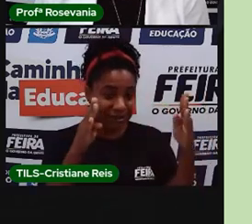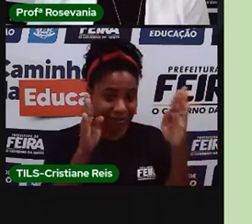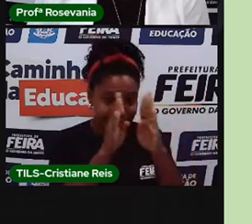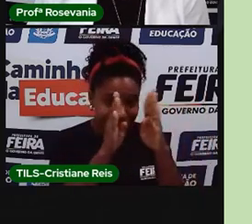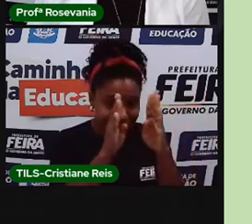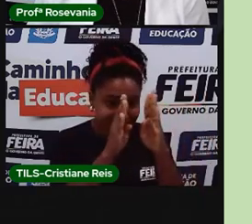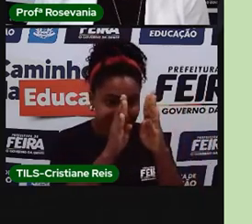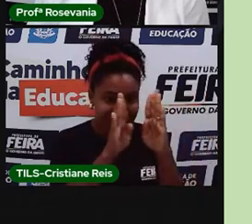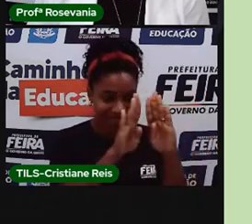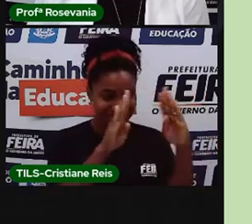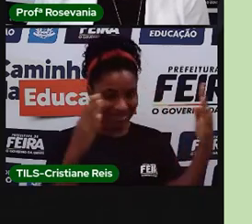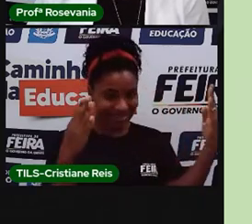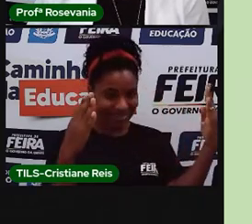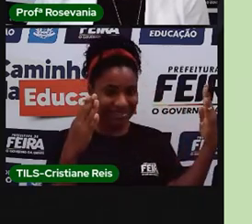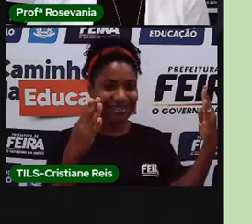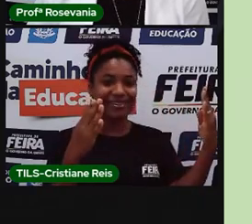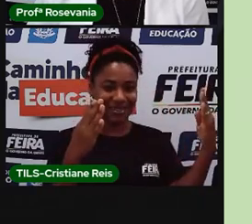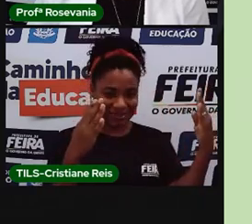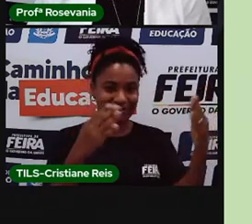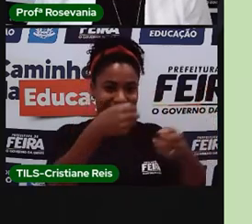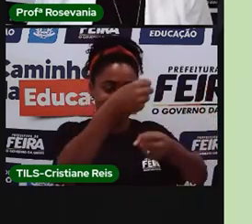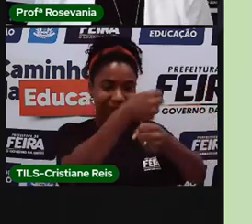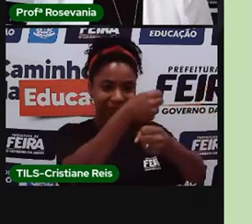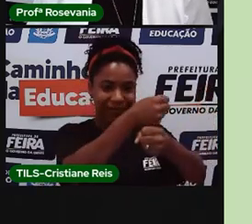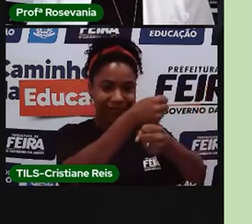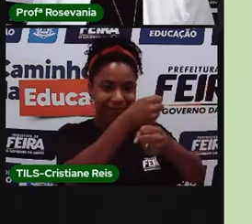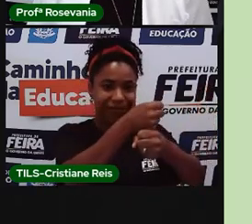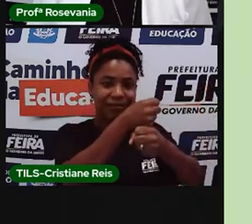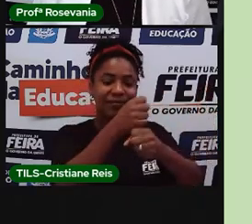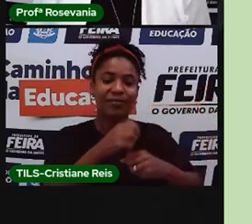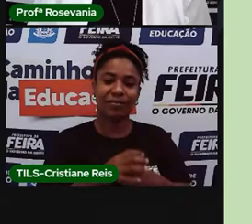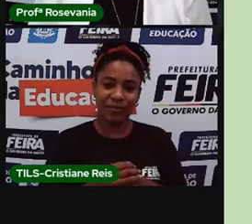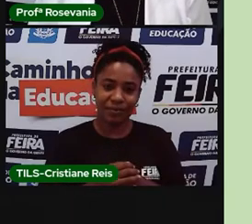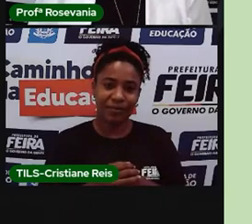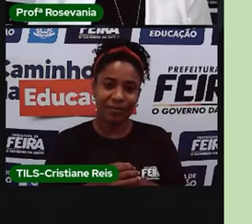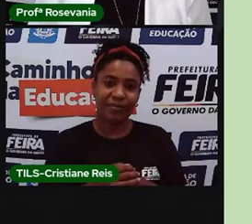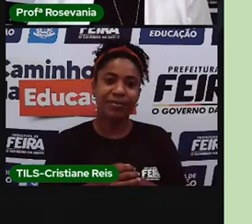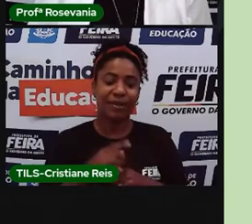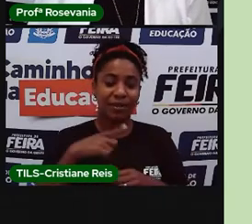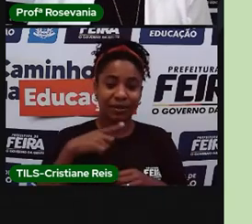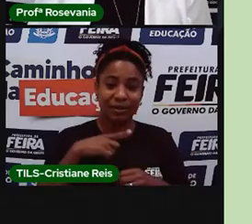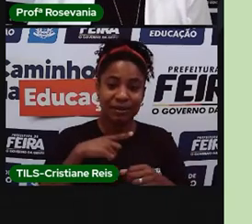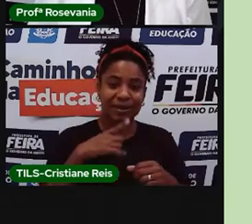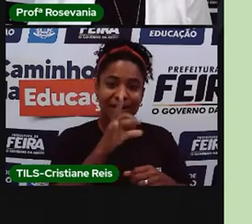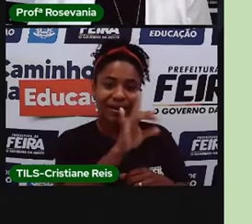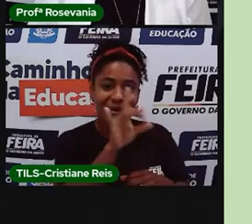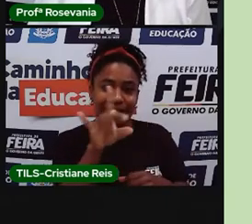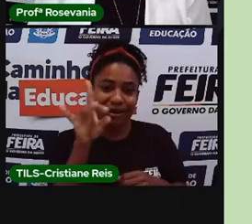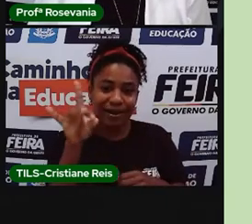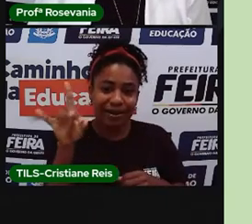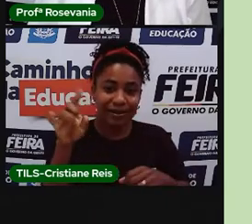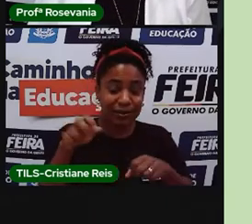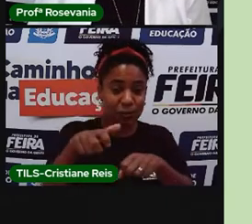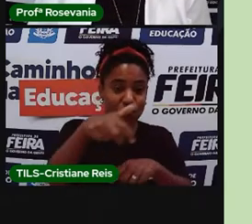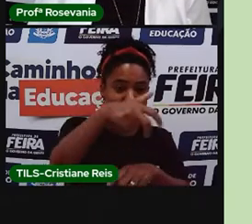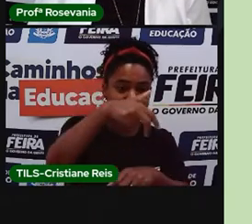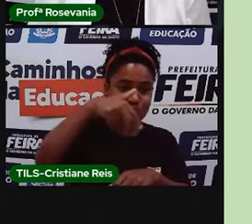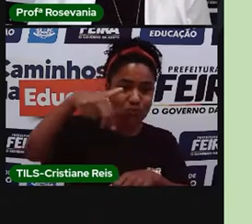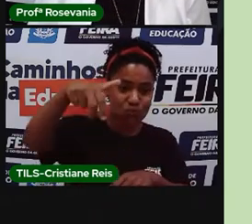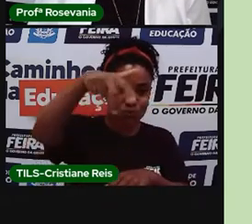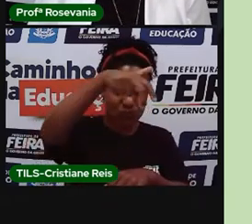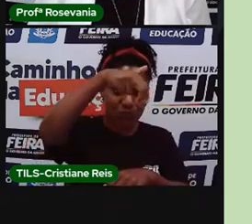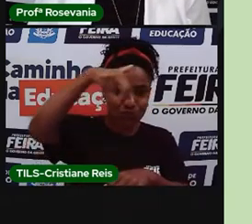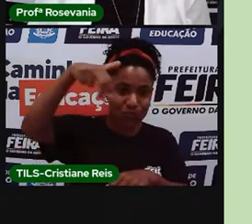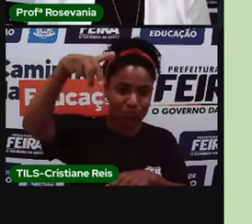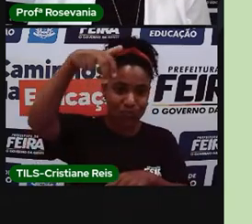buraquinhos, vocês podem perceber aqui, né, nessas outras imagens. Eram buraquinhos e que eles subiam por escadas e entravam aí.